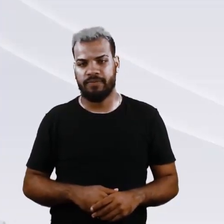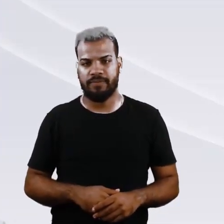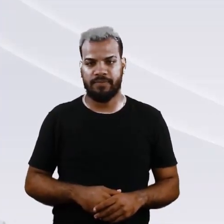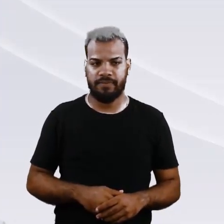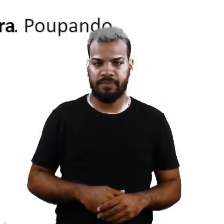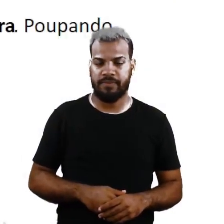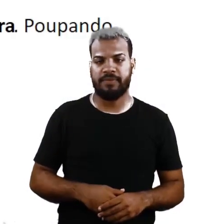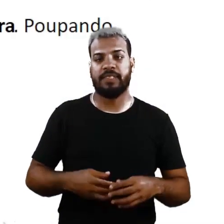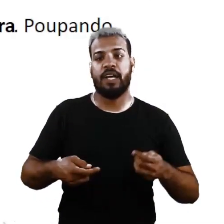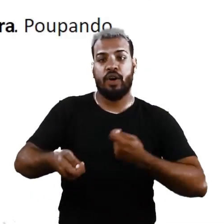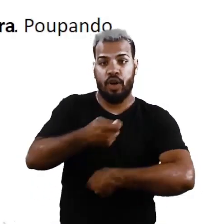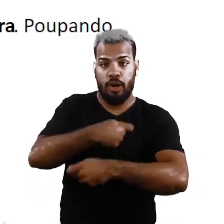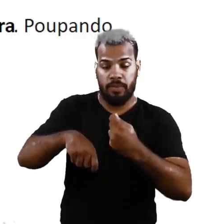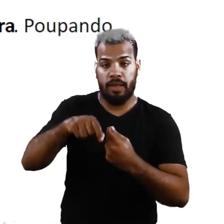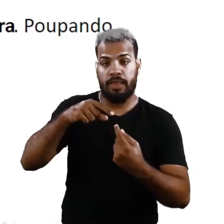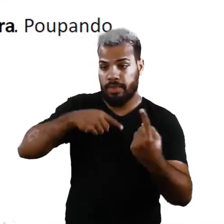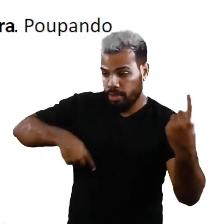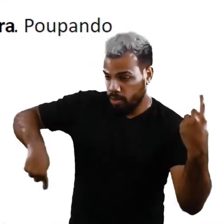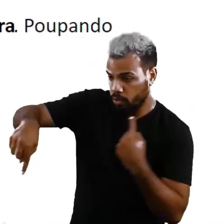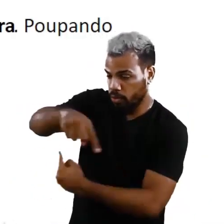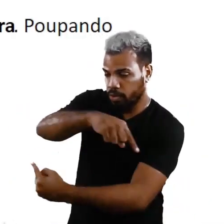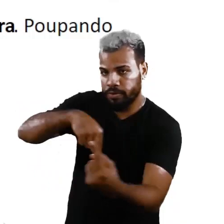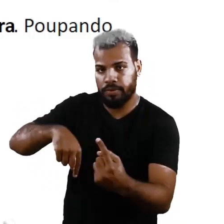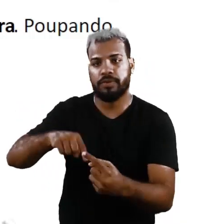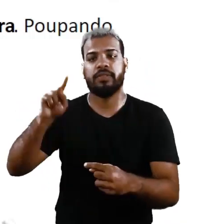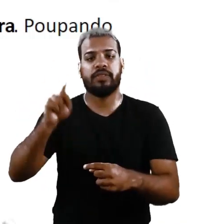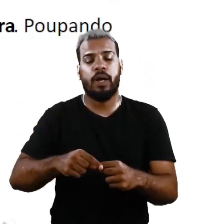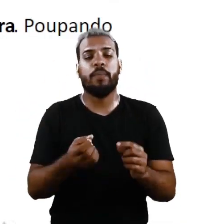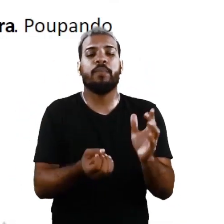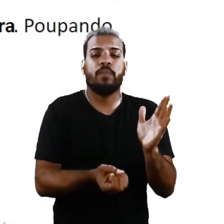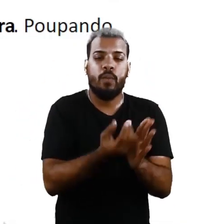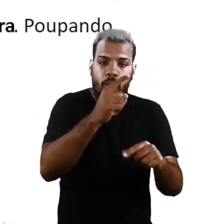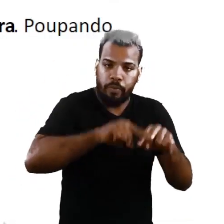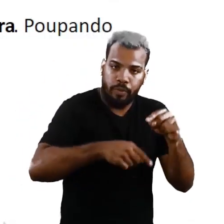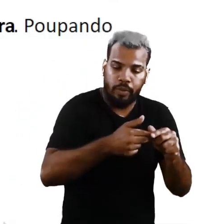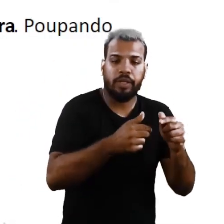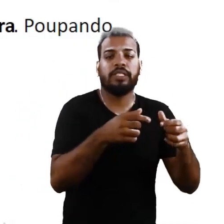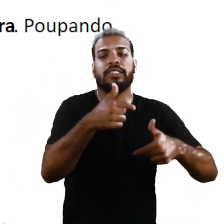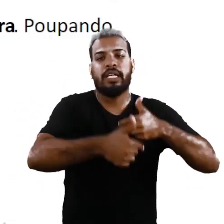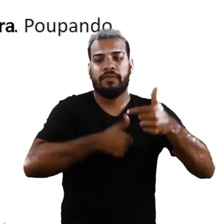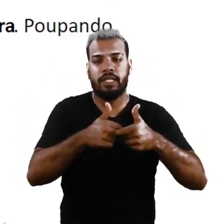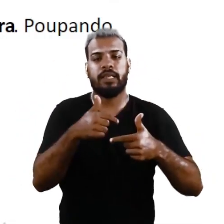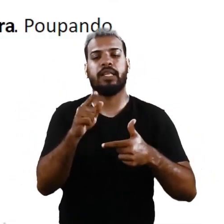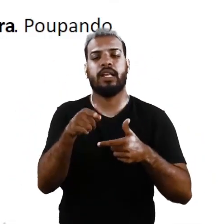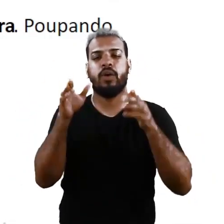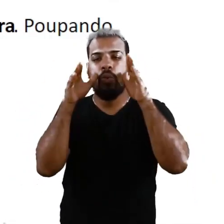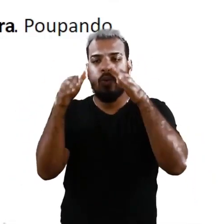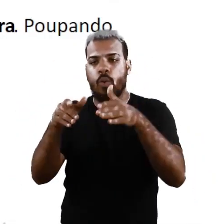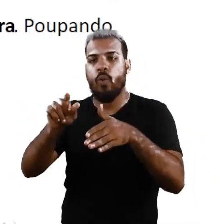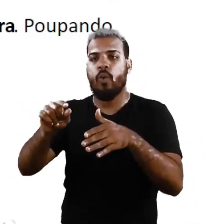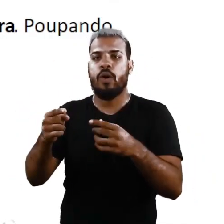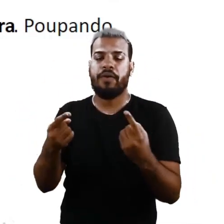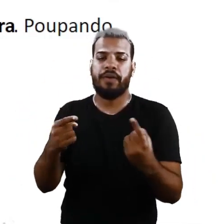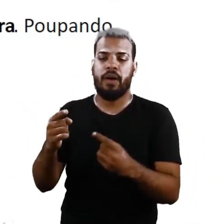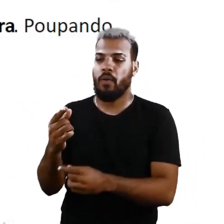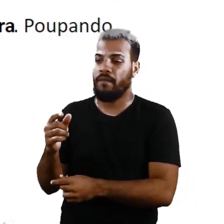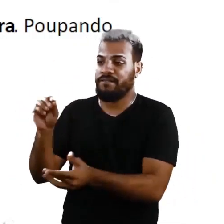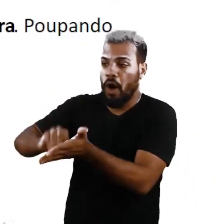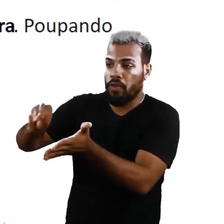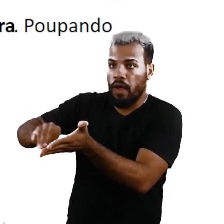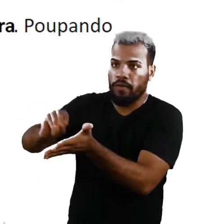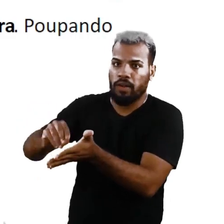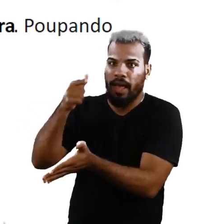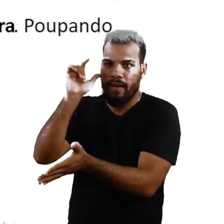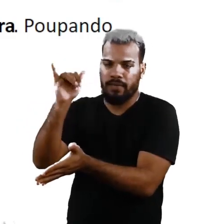Então, a economia circular tem a ideia de projetar empresas, produtos e serviços que estejam voltados a trabalhar contra a escassez de